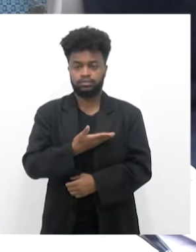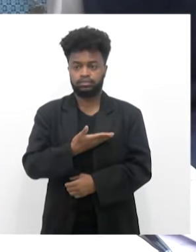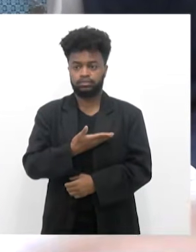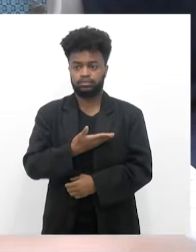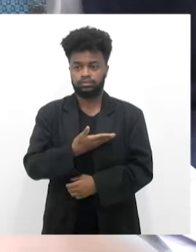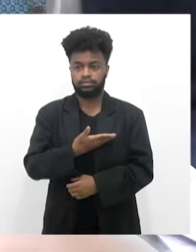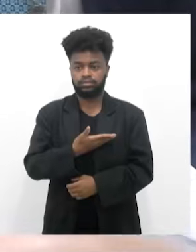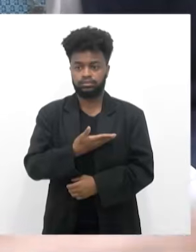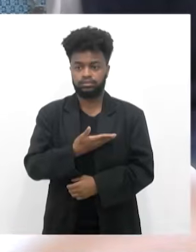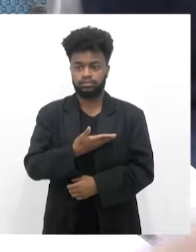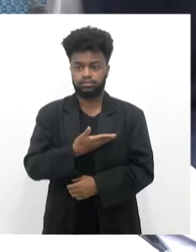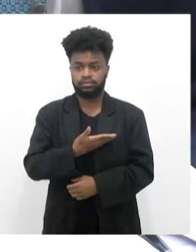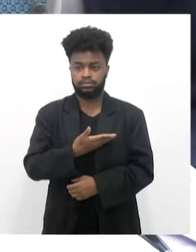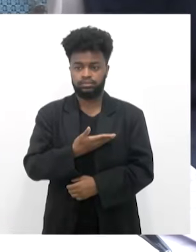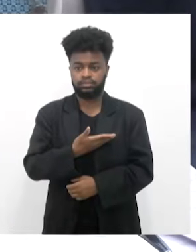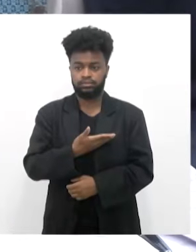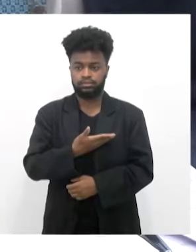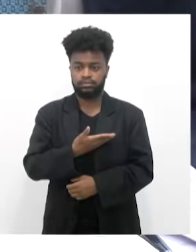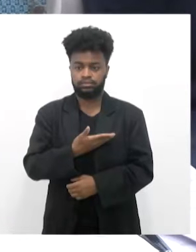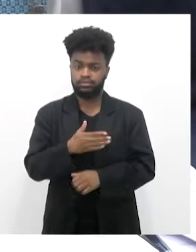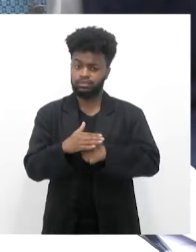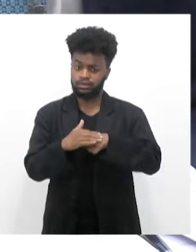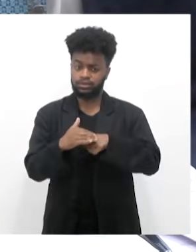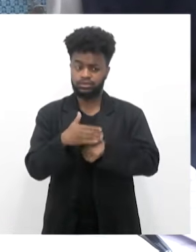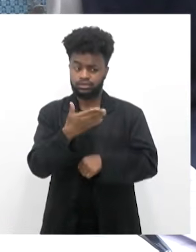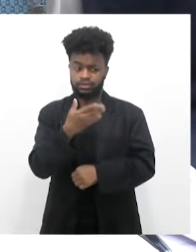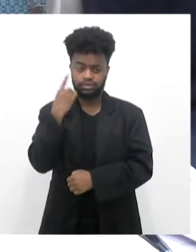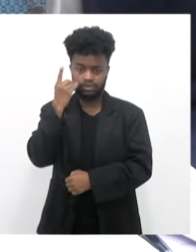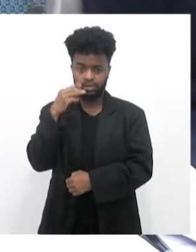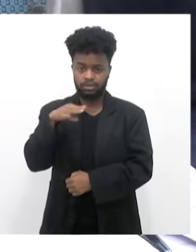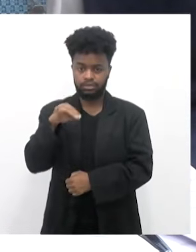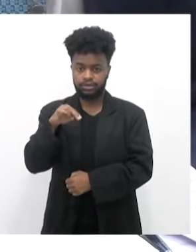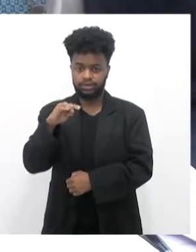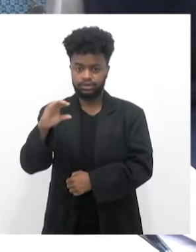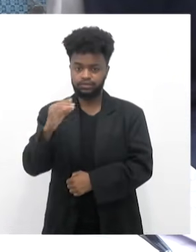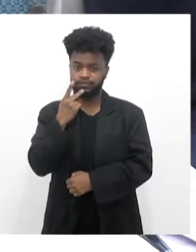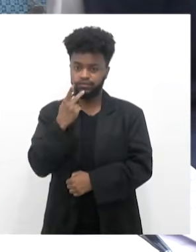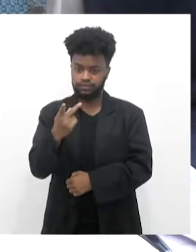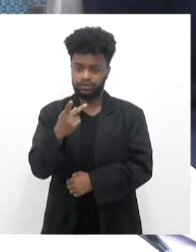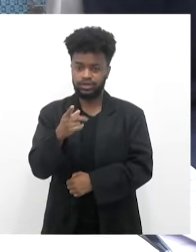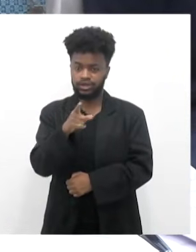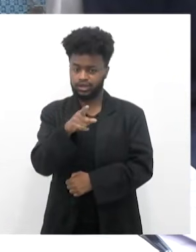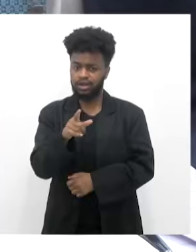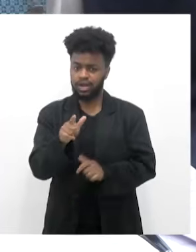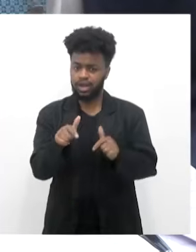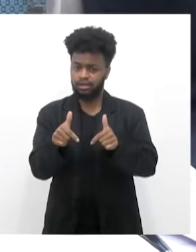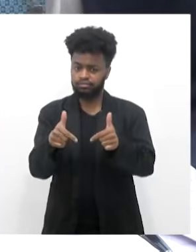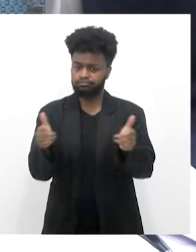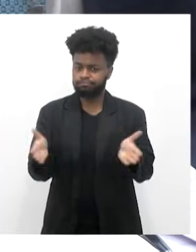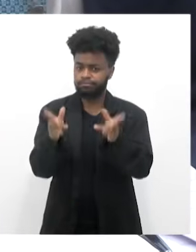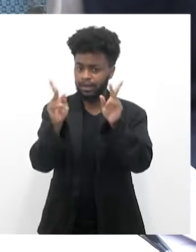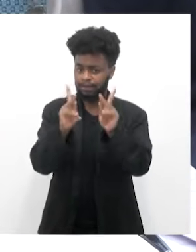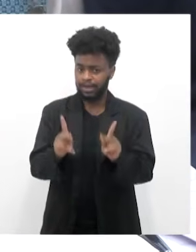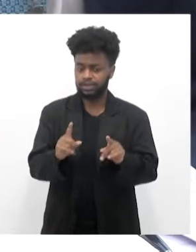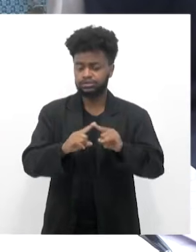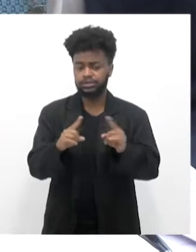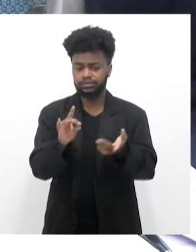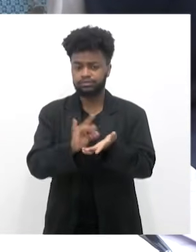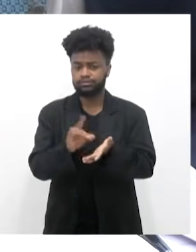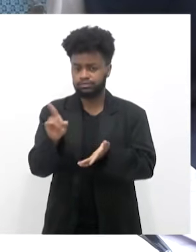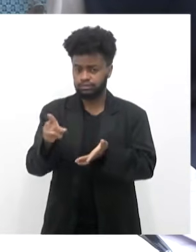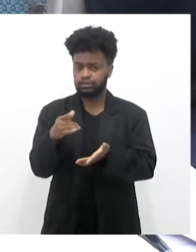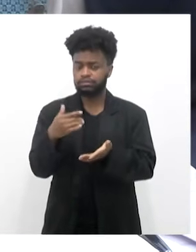querido. O deputado Mink disse que ele é um pacificador, mas ele realmente é um cara de